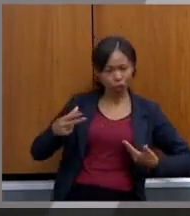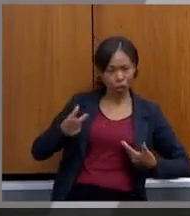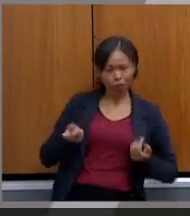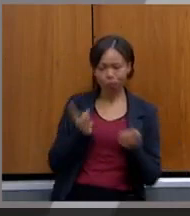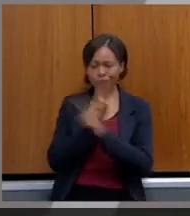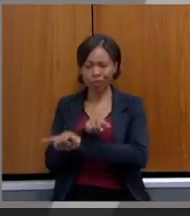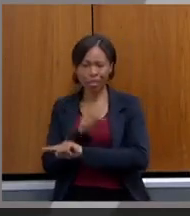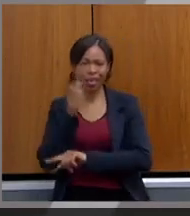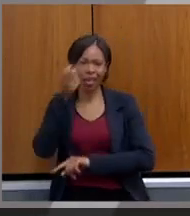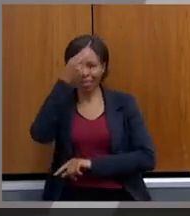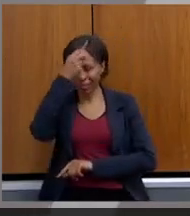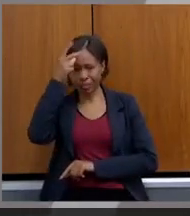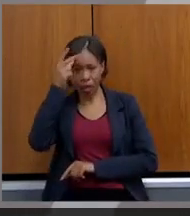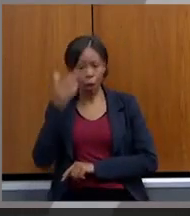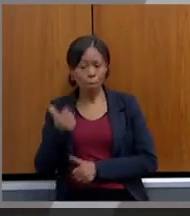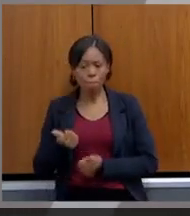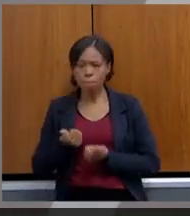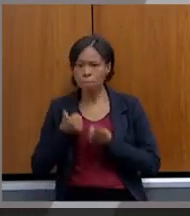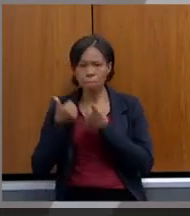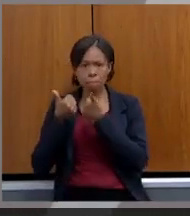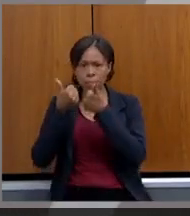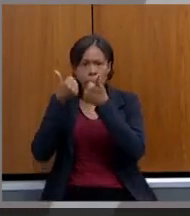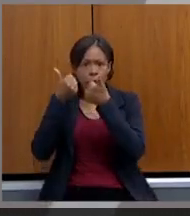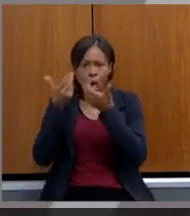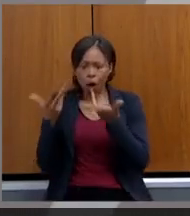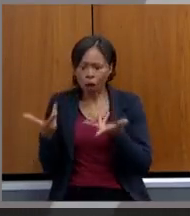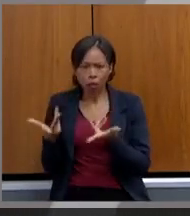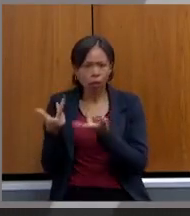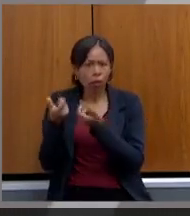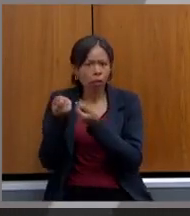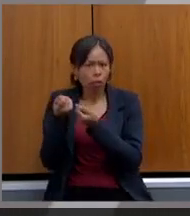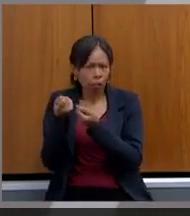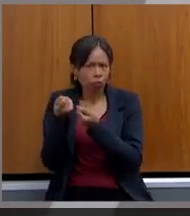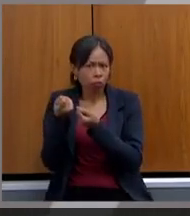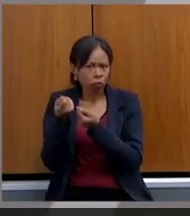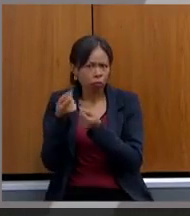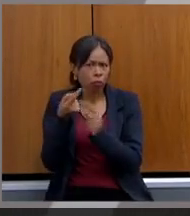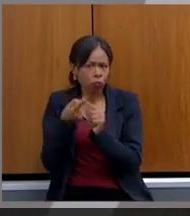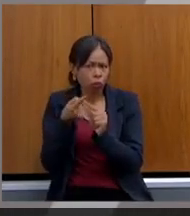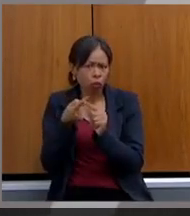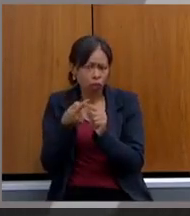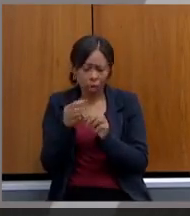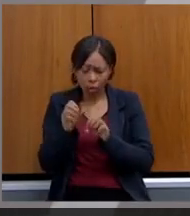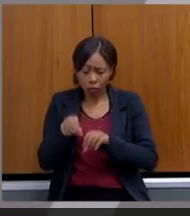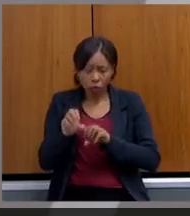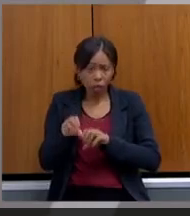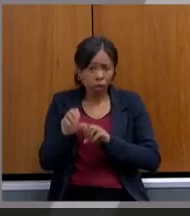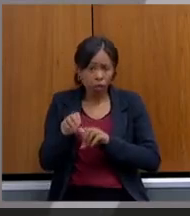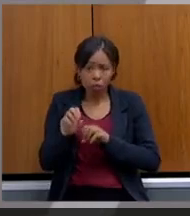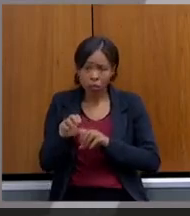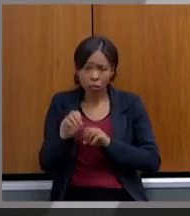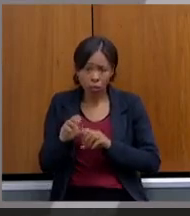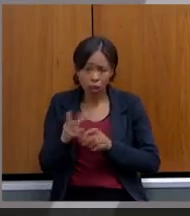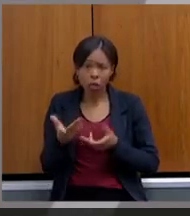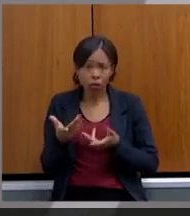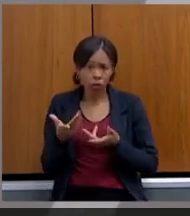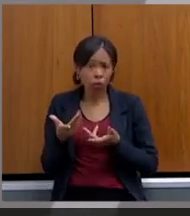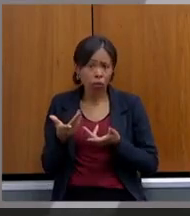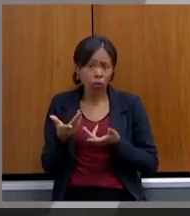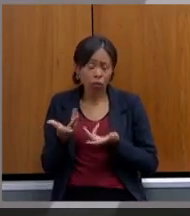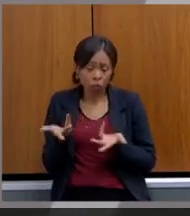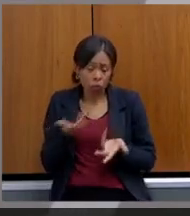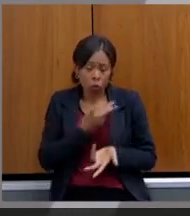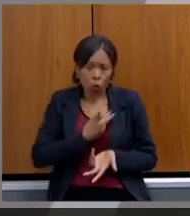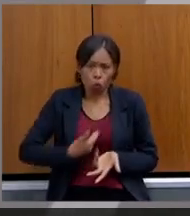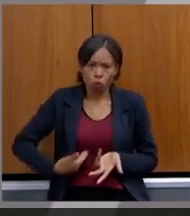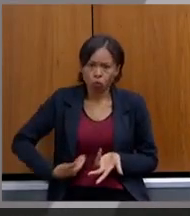sim muita qualidade porque a educação é quanto mais próxima todas as ações públicas estiver do cidadão as decisões